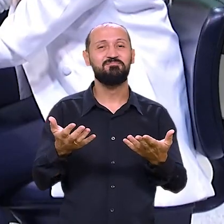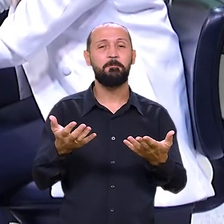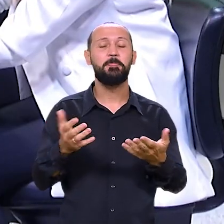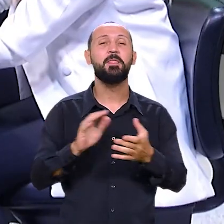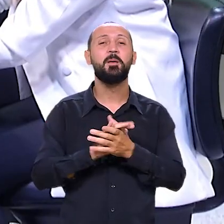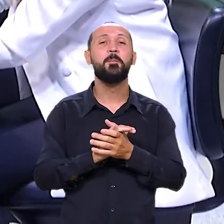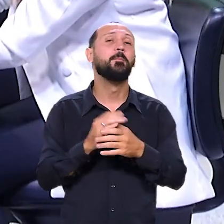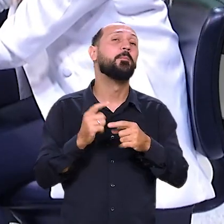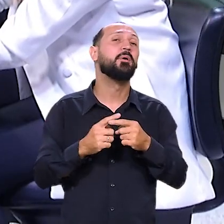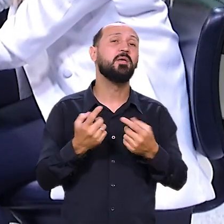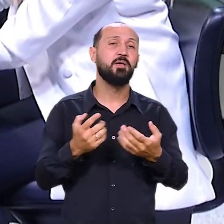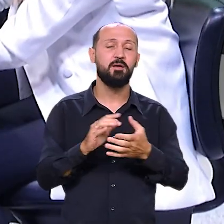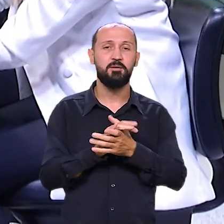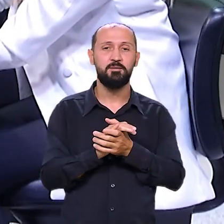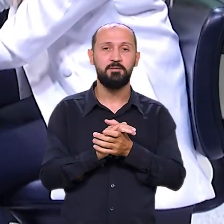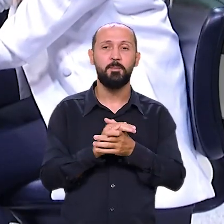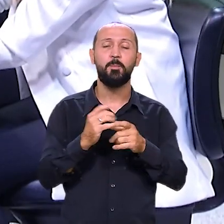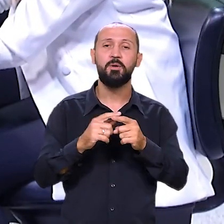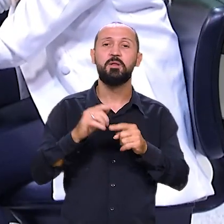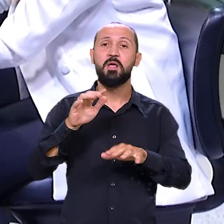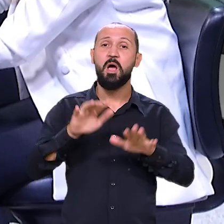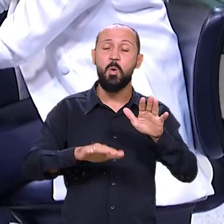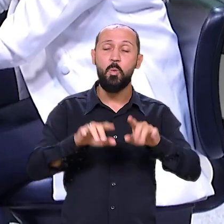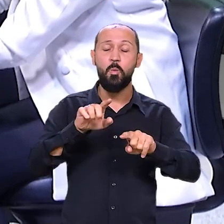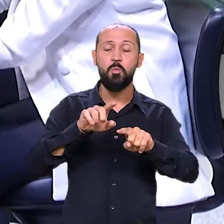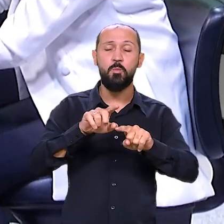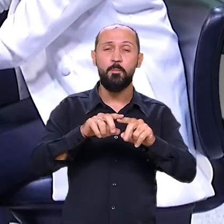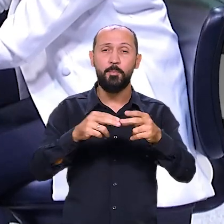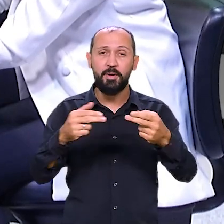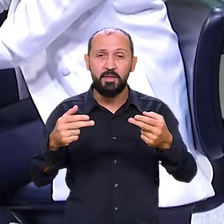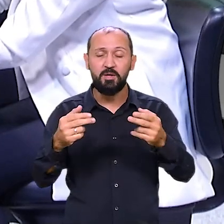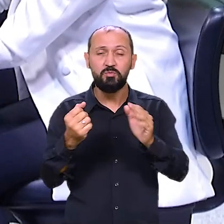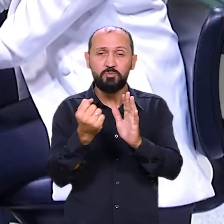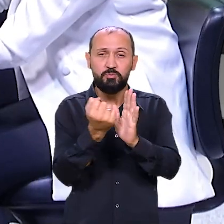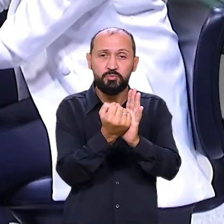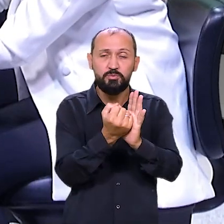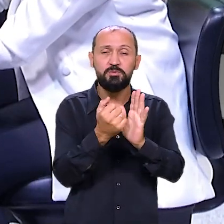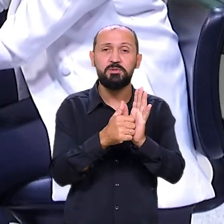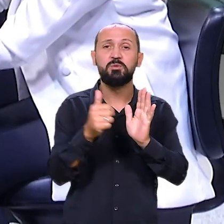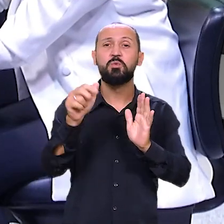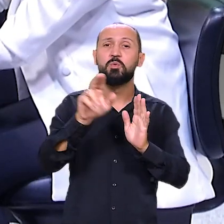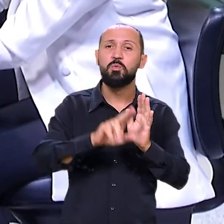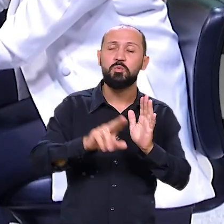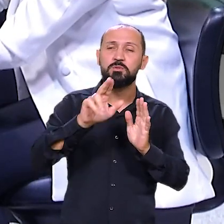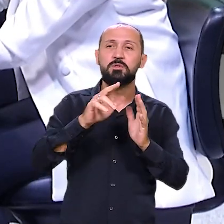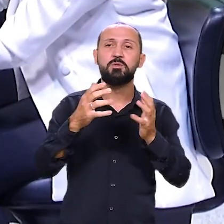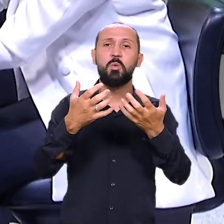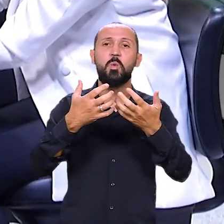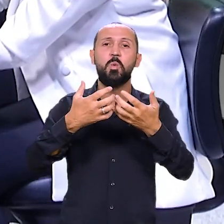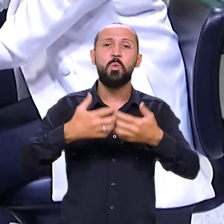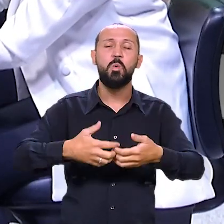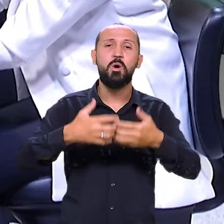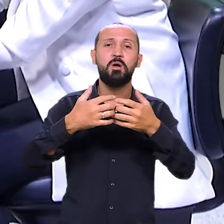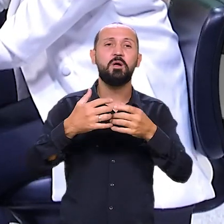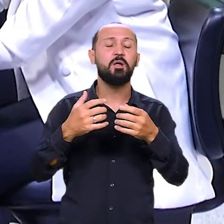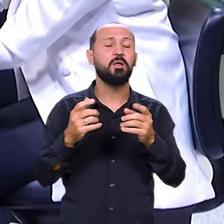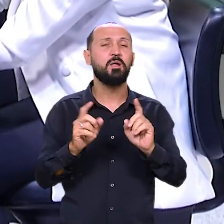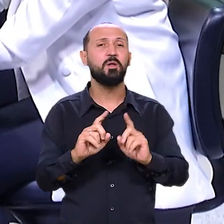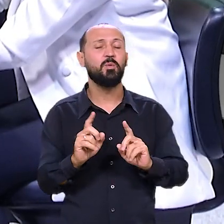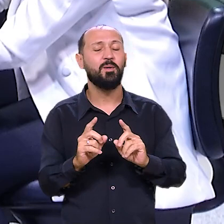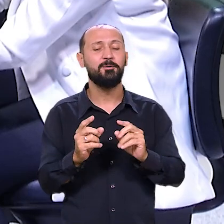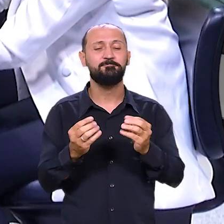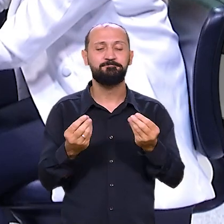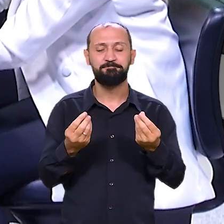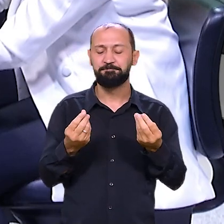Muitas vezes tem alguns produtos que estão usando mecanismos que não